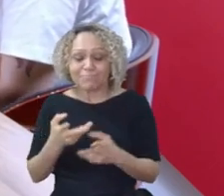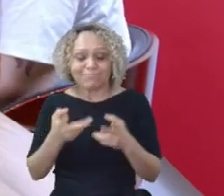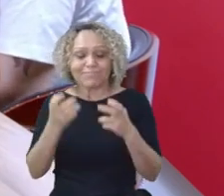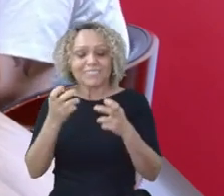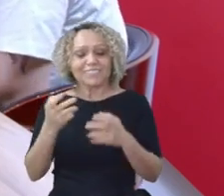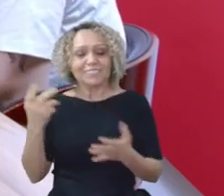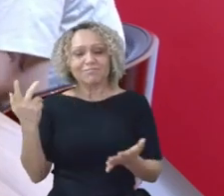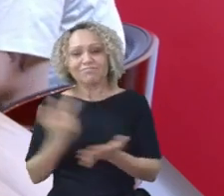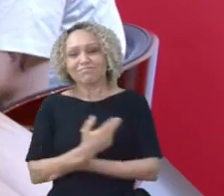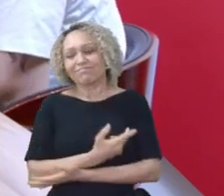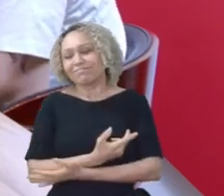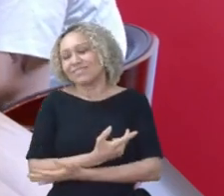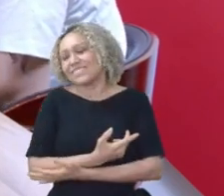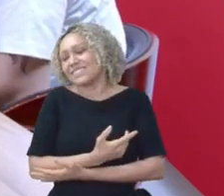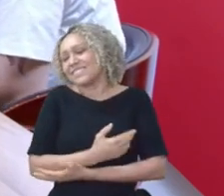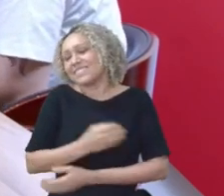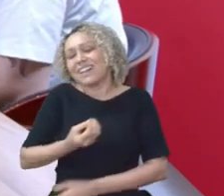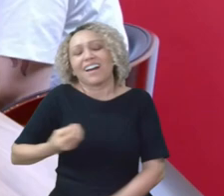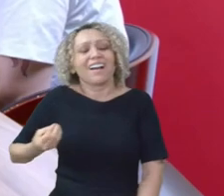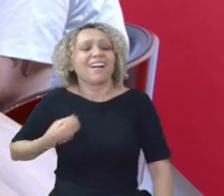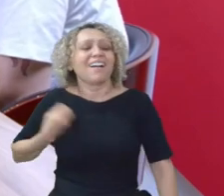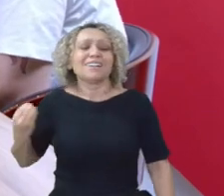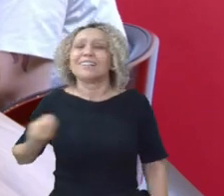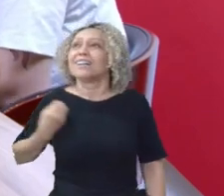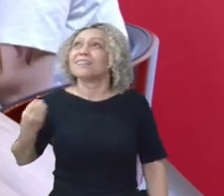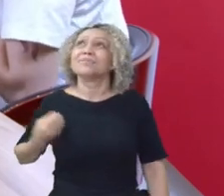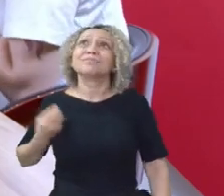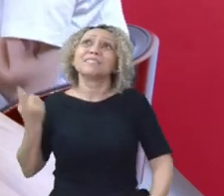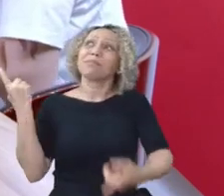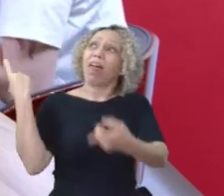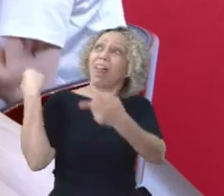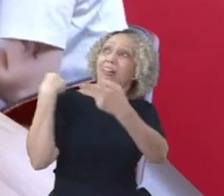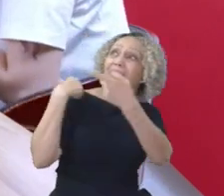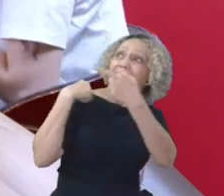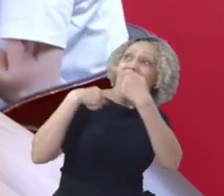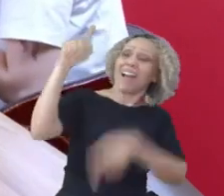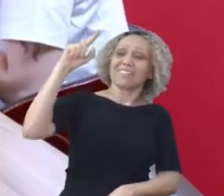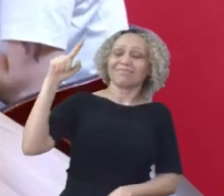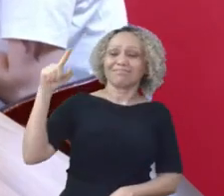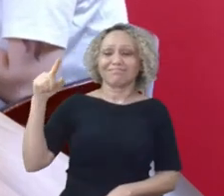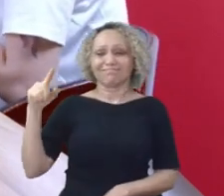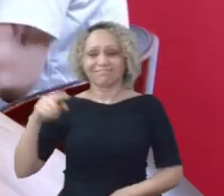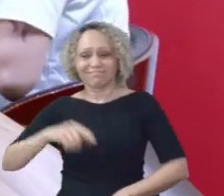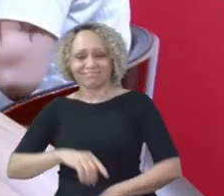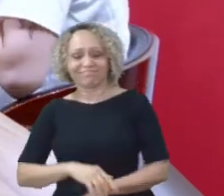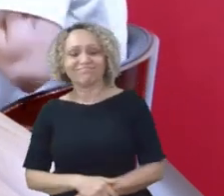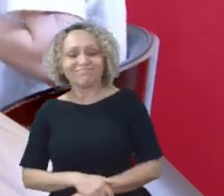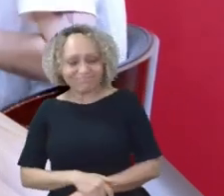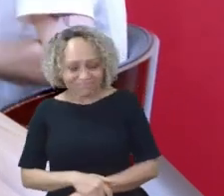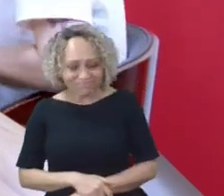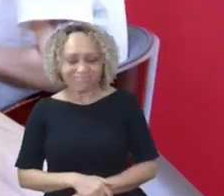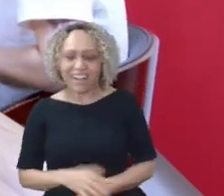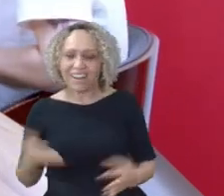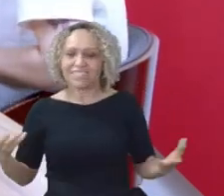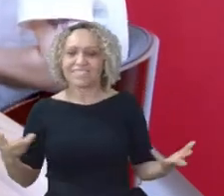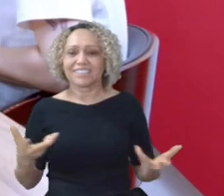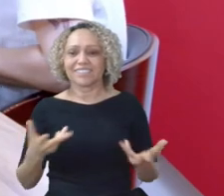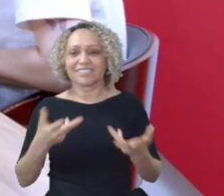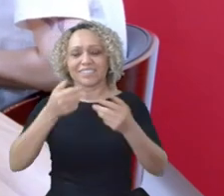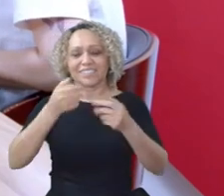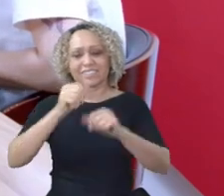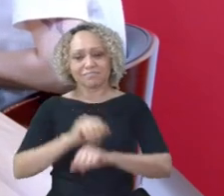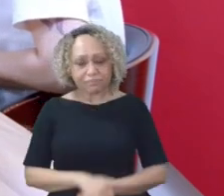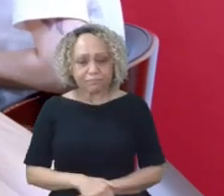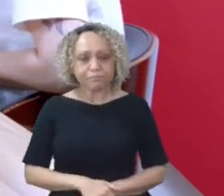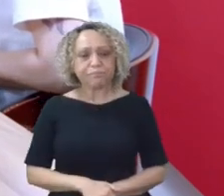acontecendo, zerou a vida, né? Zerou a vida. É o que eu sempre digo. Nossa, maravilhoso. E